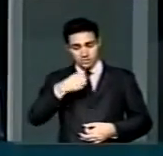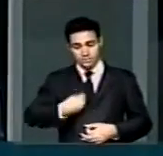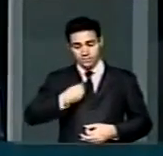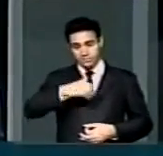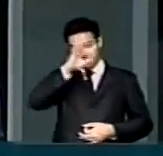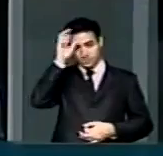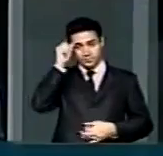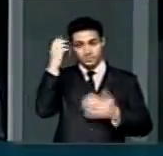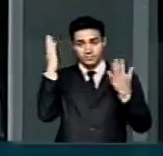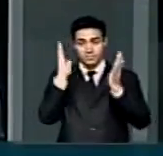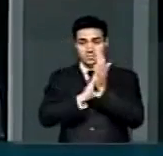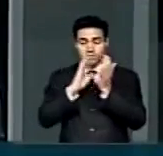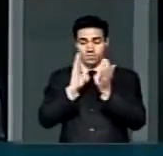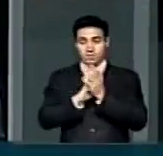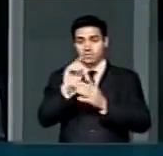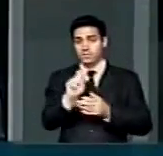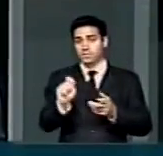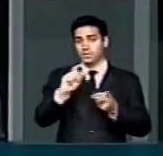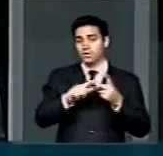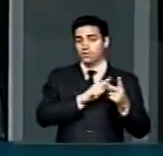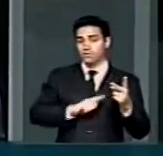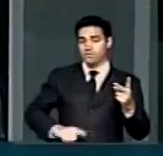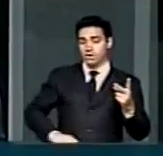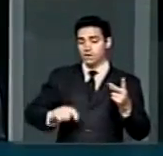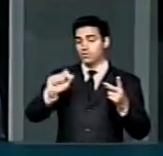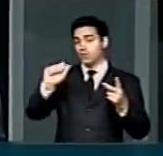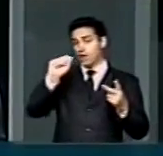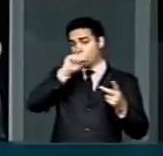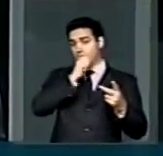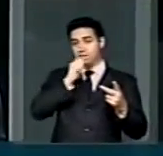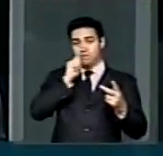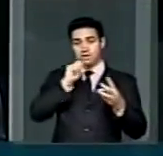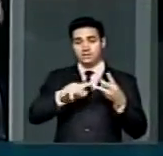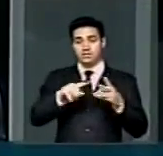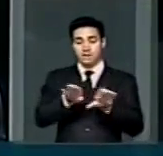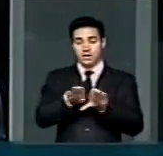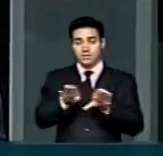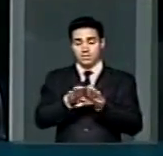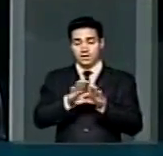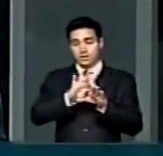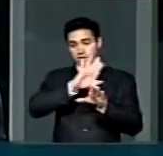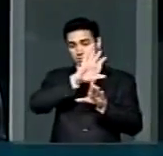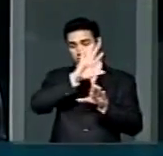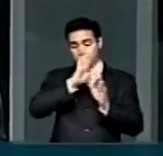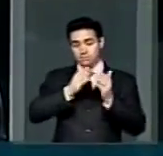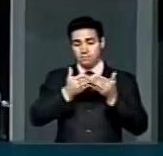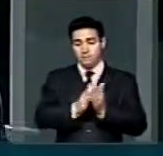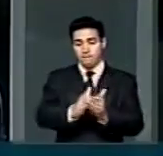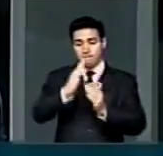Parabéns à associação, ao governo do Amapá e à Marinha do Brasil pelo serviço que prestam. Obrigada.